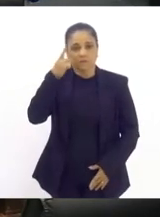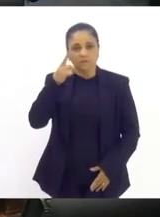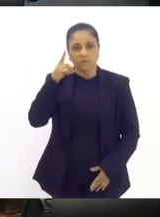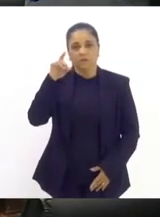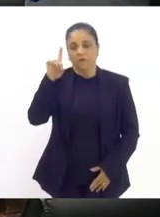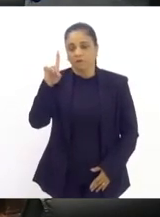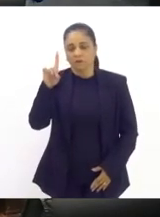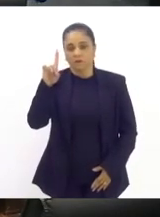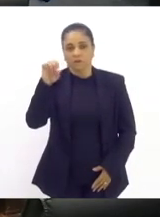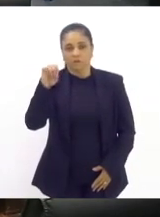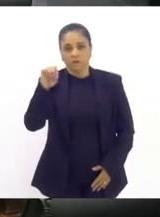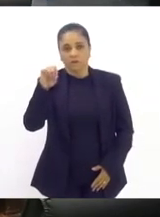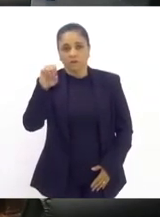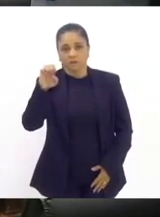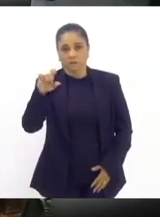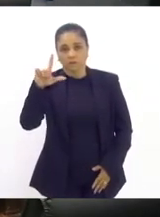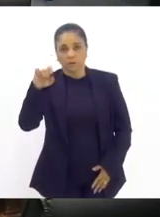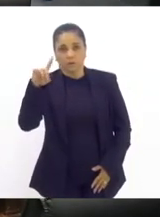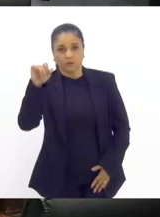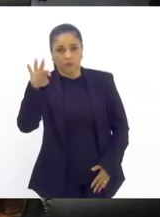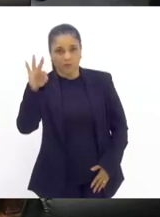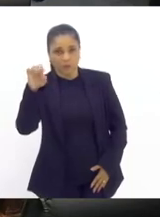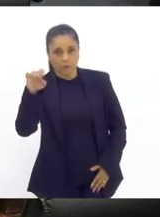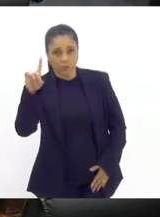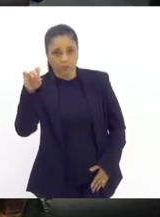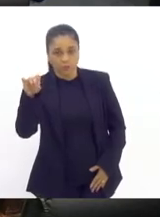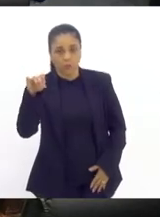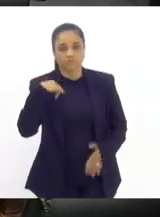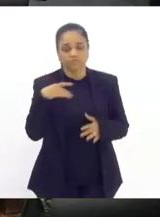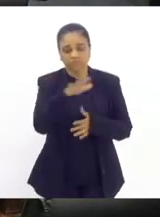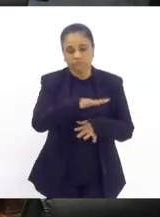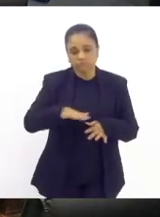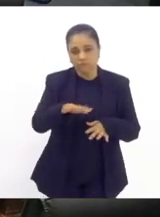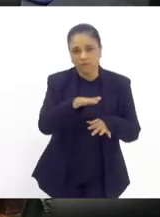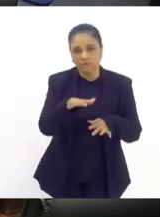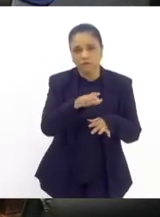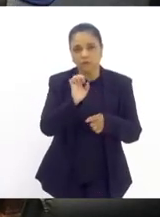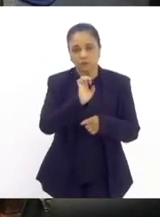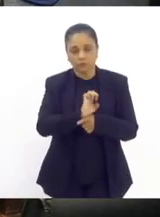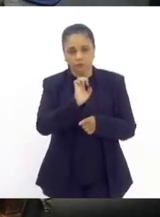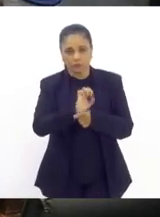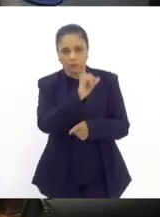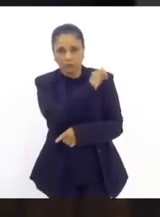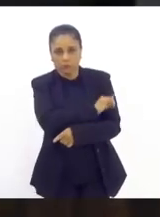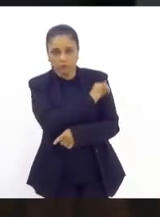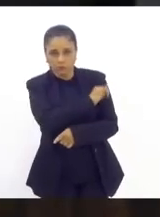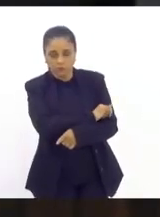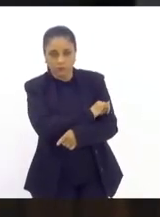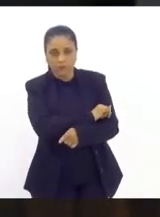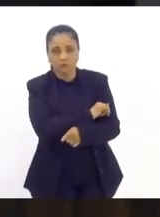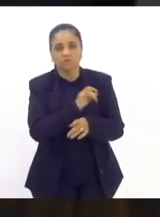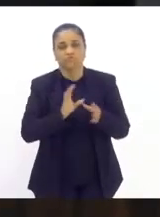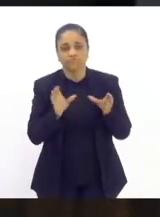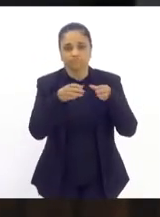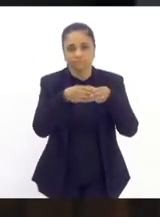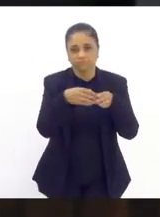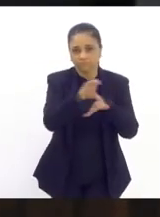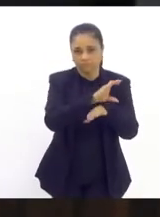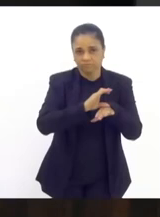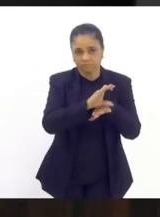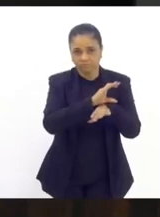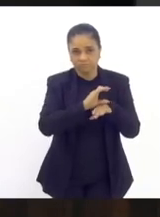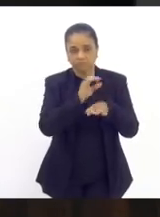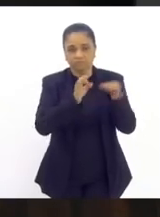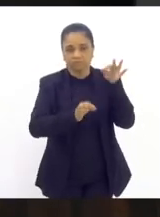deodalto que dispõe sobre o uso de espaço físico Ocioso do Governo do Estado do Rio de Janeiro para ser das comissões de condições de Justiça